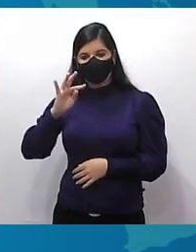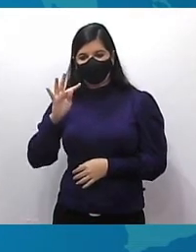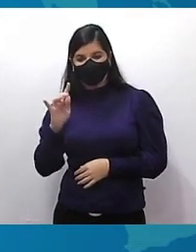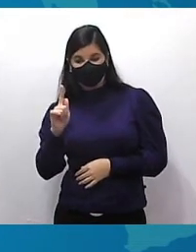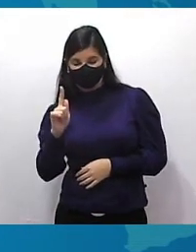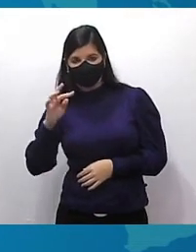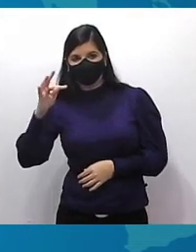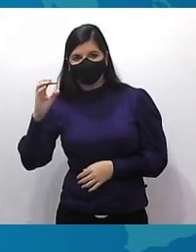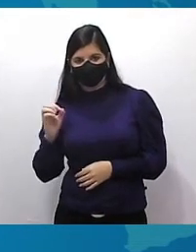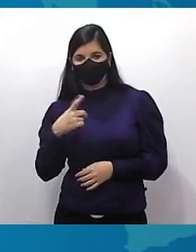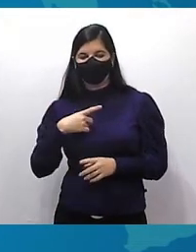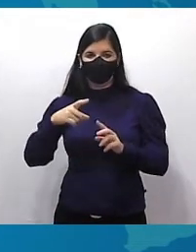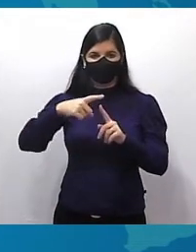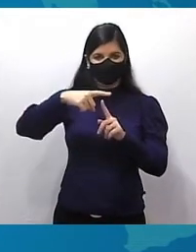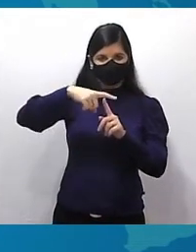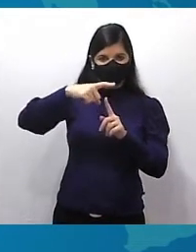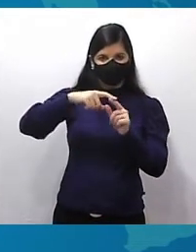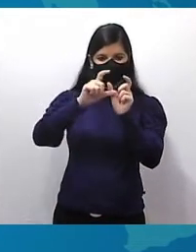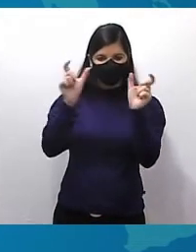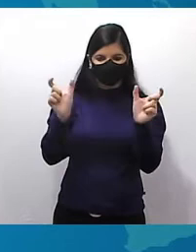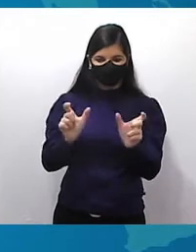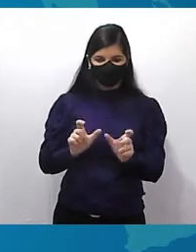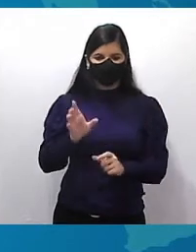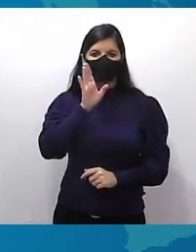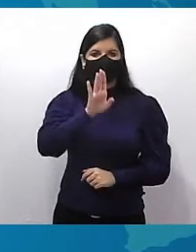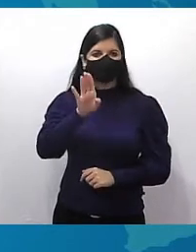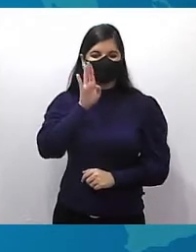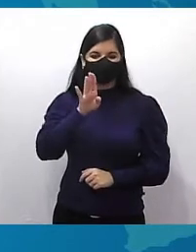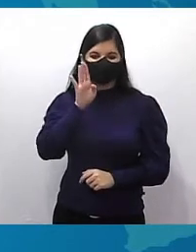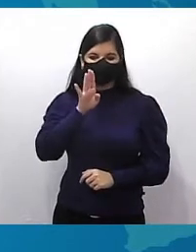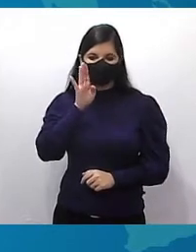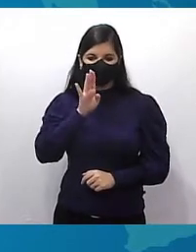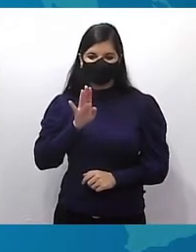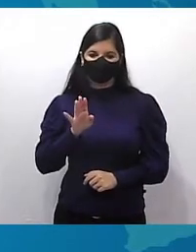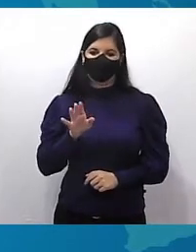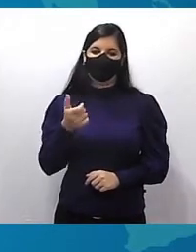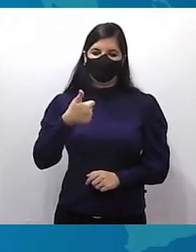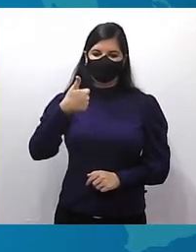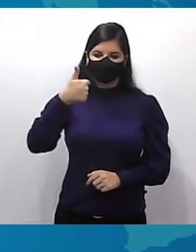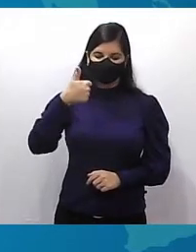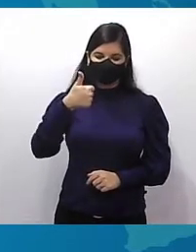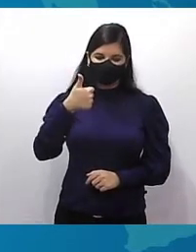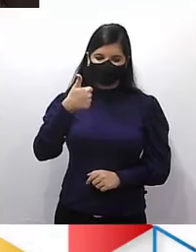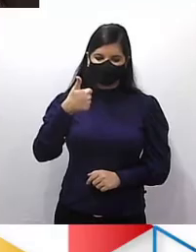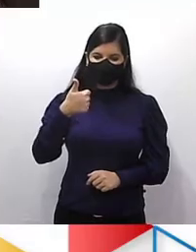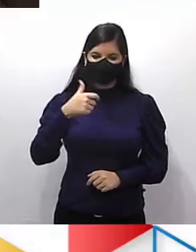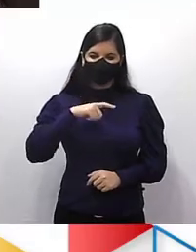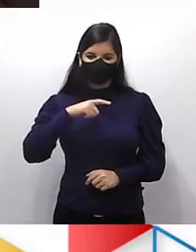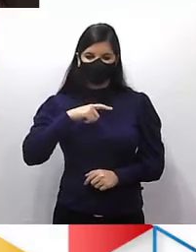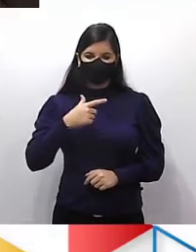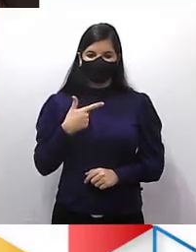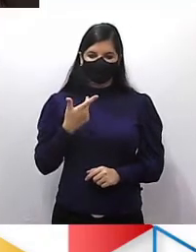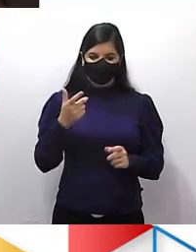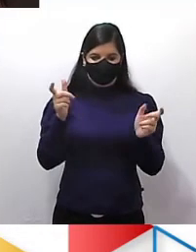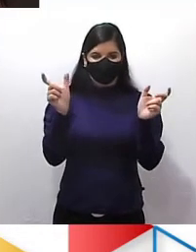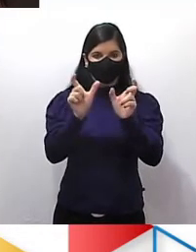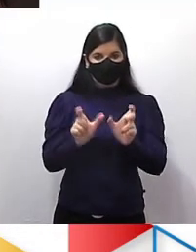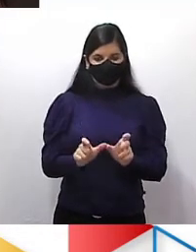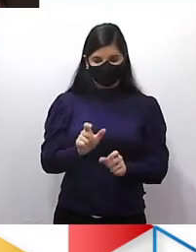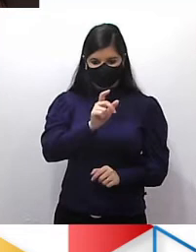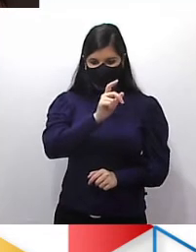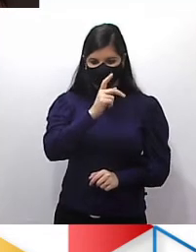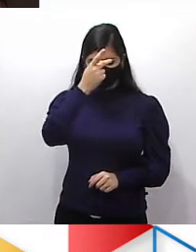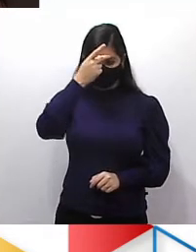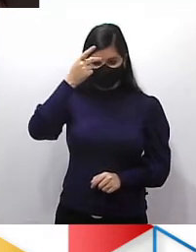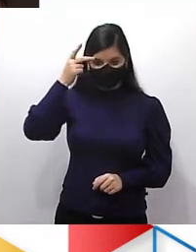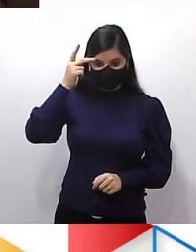dois tipos de expressões bem legais. First, a primeira, it expresses a person's plans and